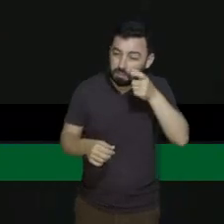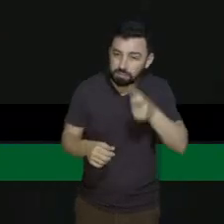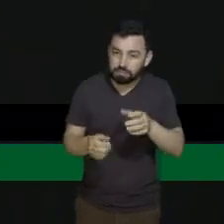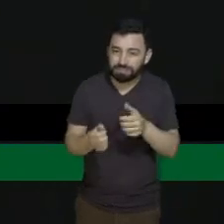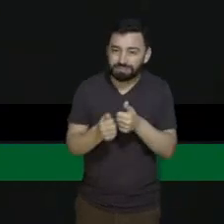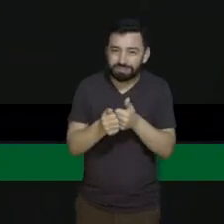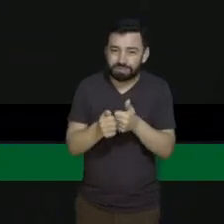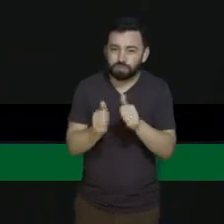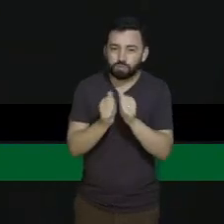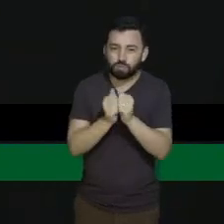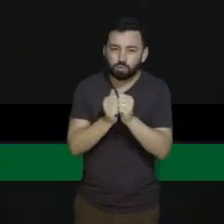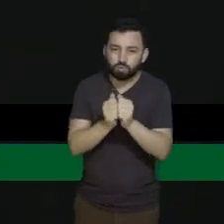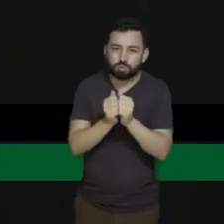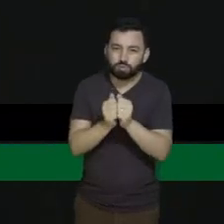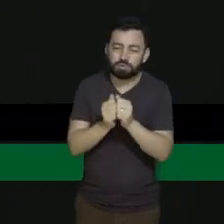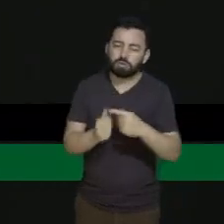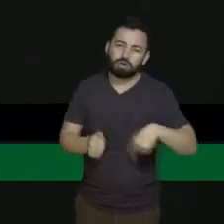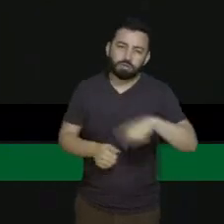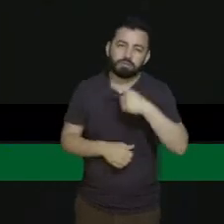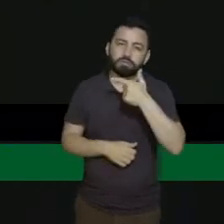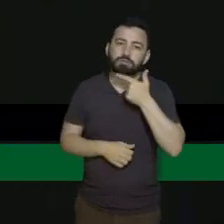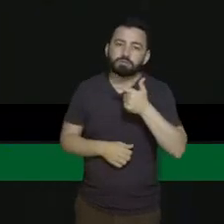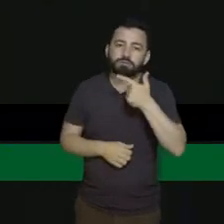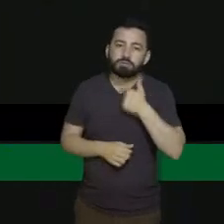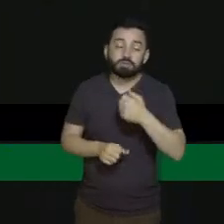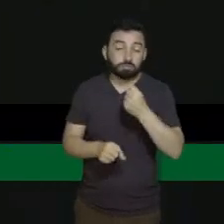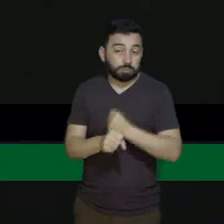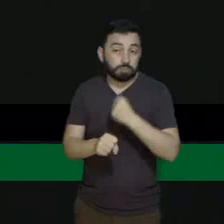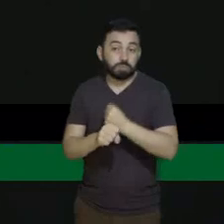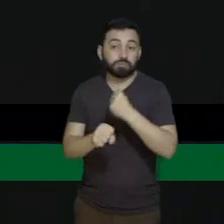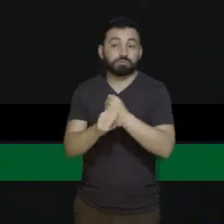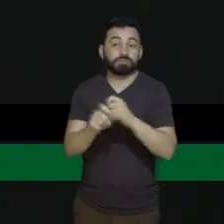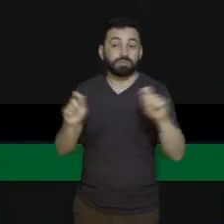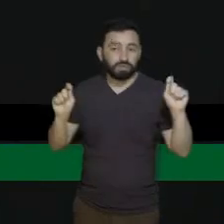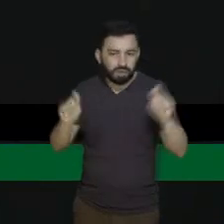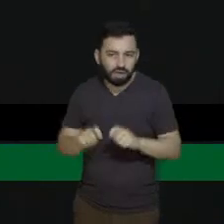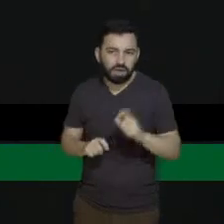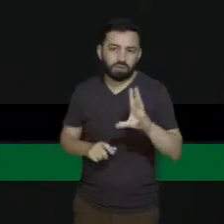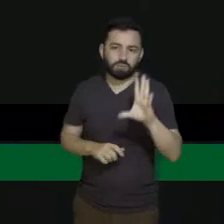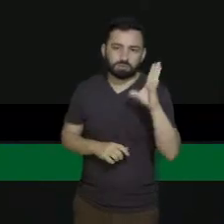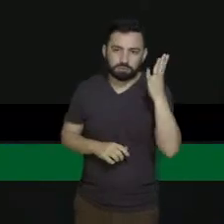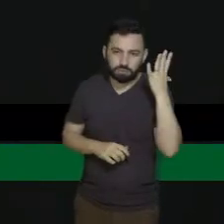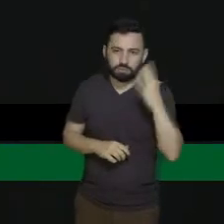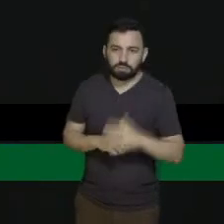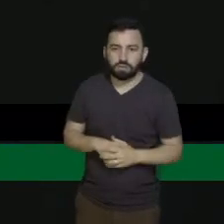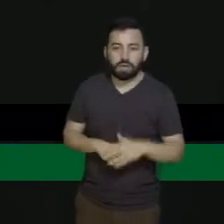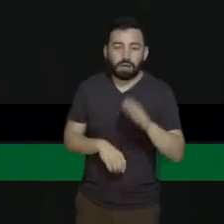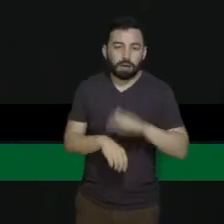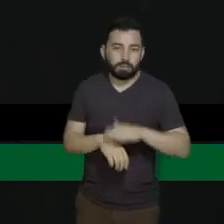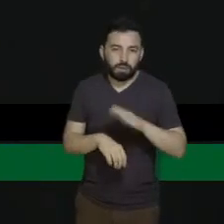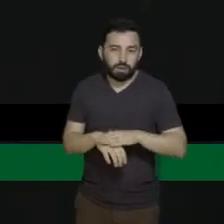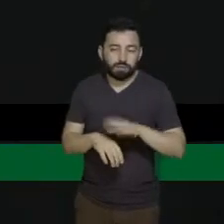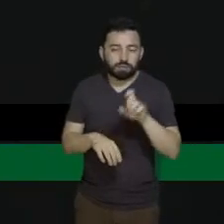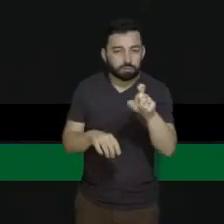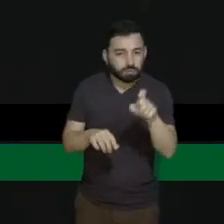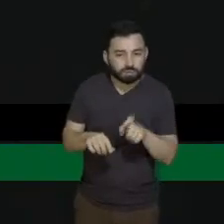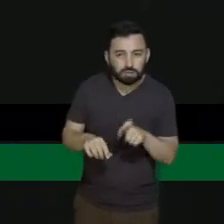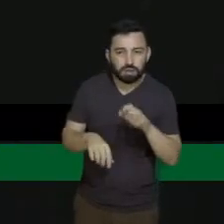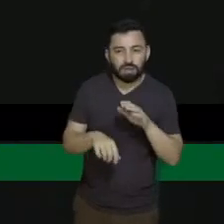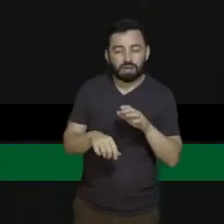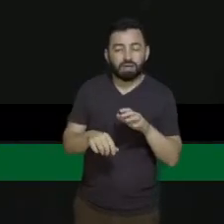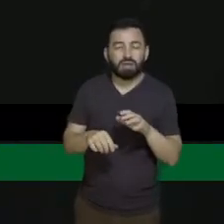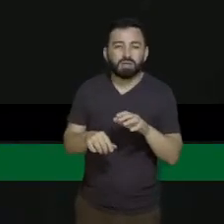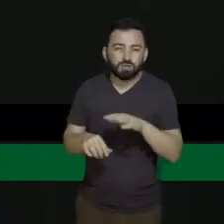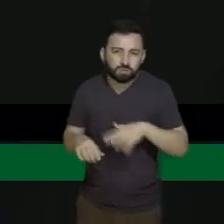que é a vontade da gente, que as obras de fato possam estar acontecendo através da execução do Governo do Estado